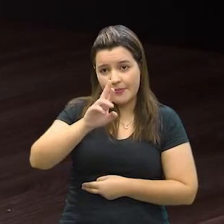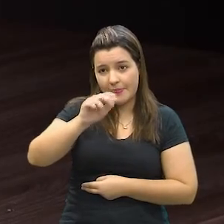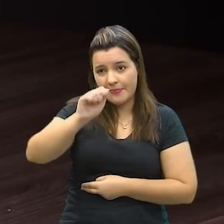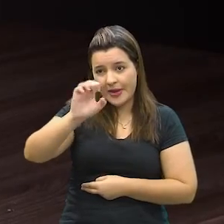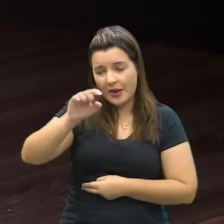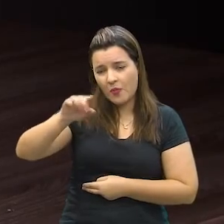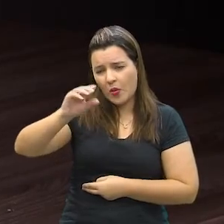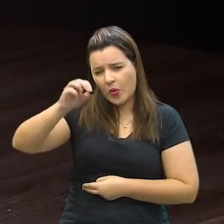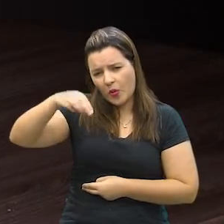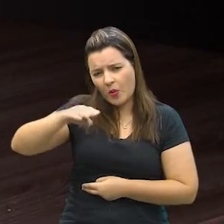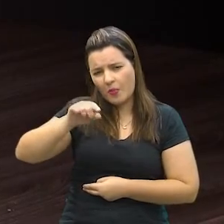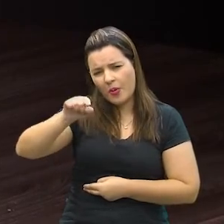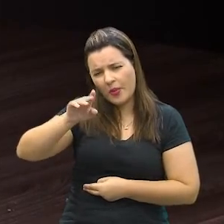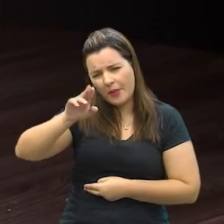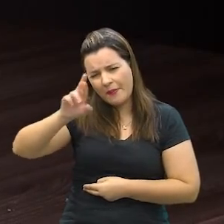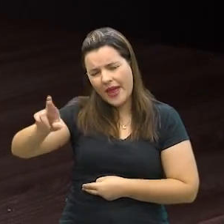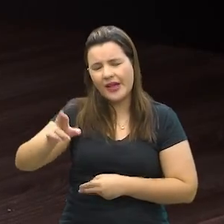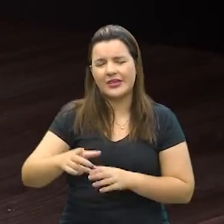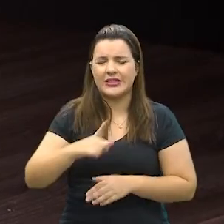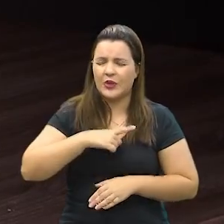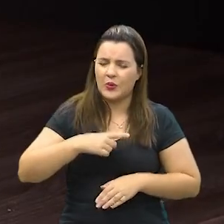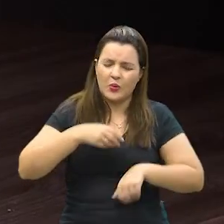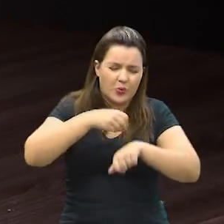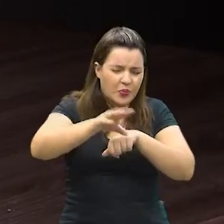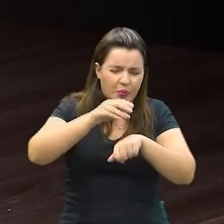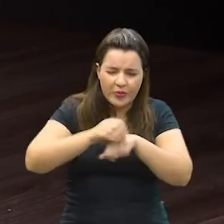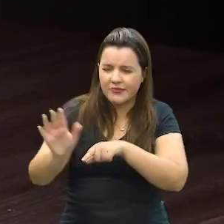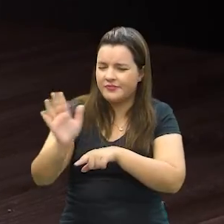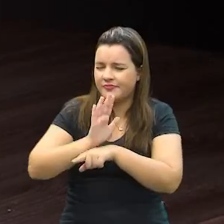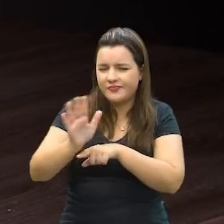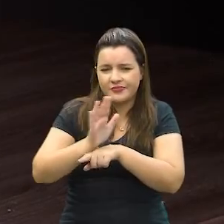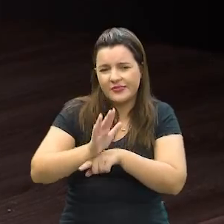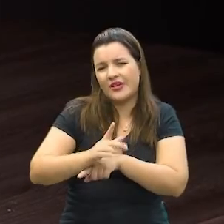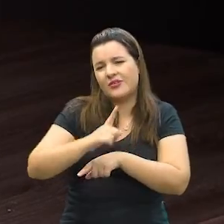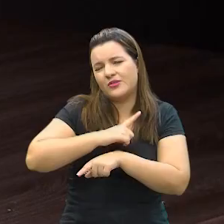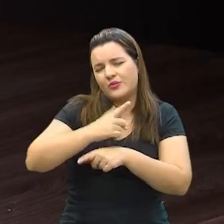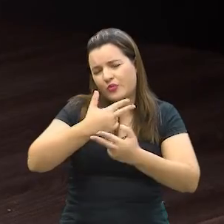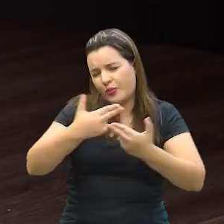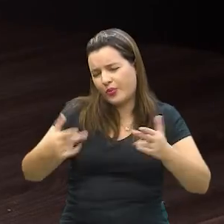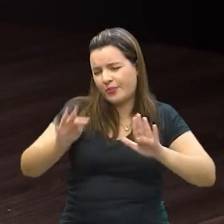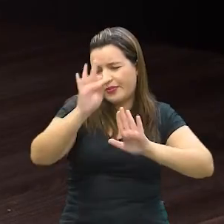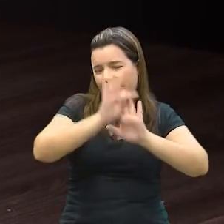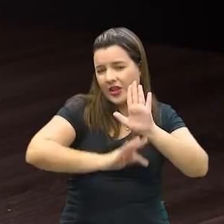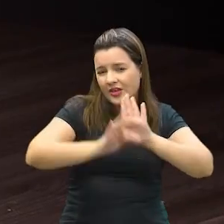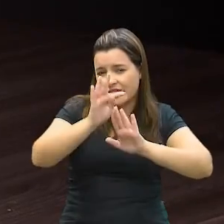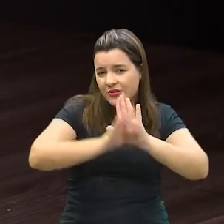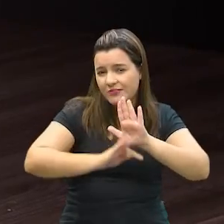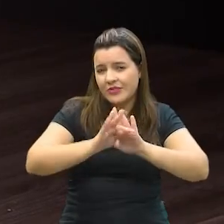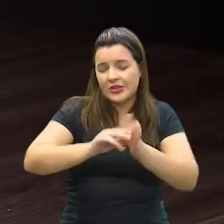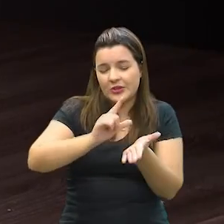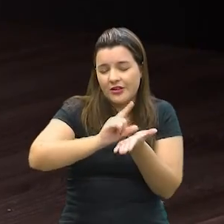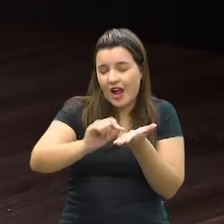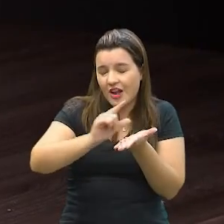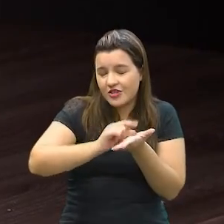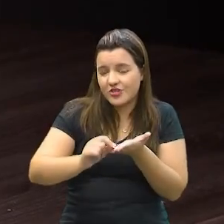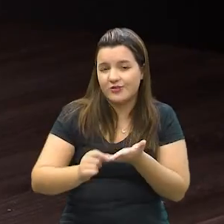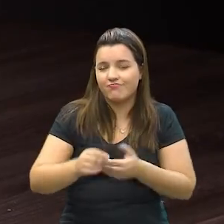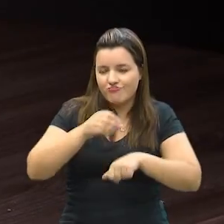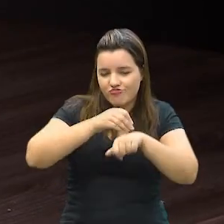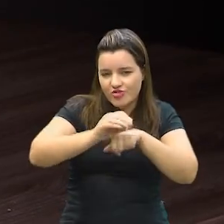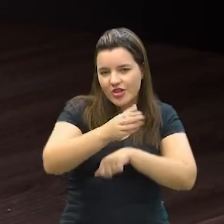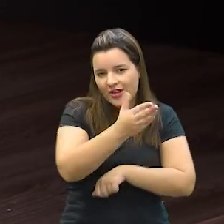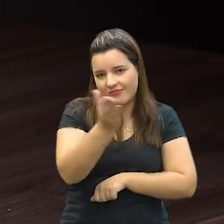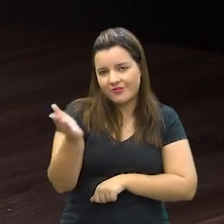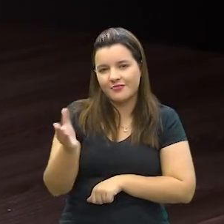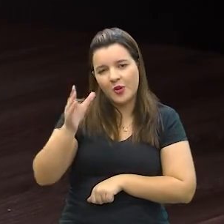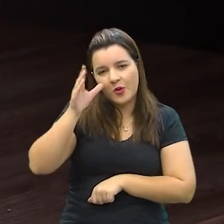sebrae.com.br, lá tem dicas, tem vários vídeos, tem bastante texto, tem artigos e dicas para você que